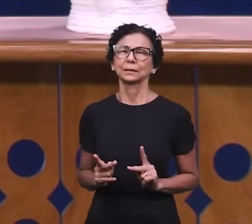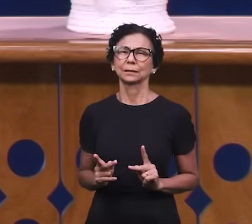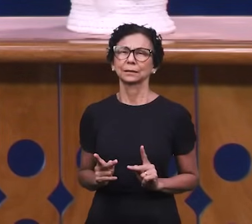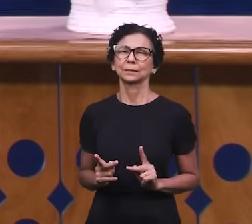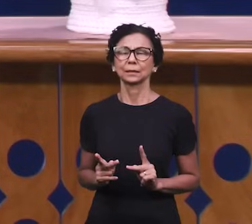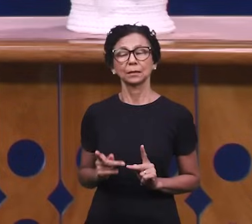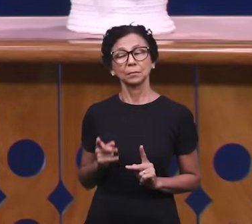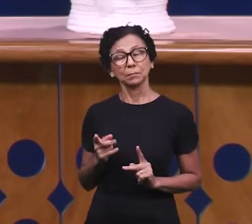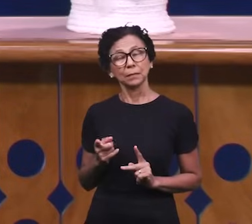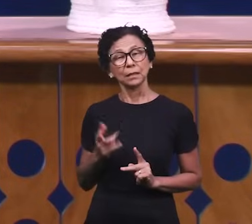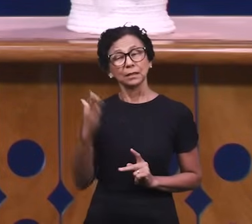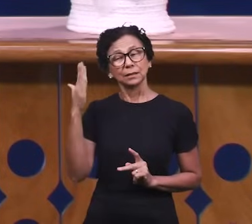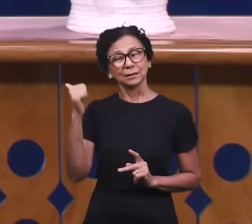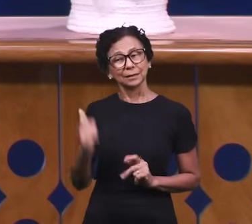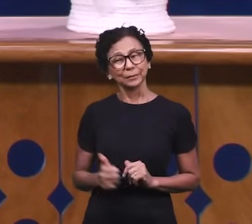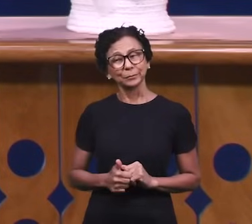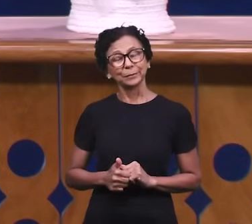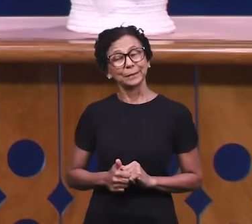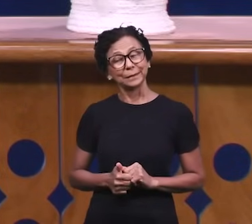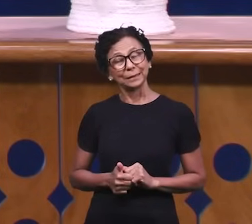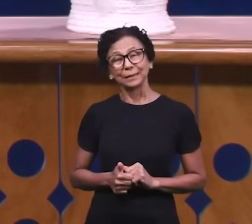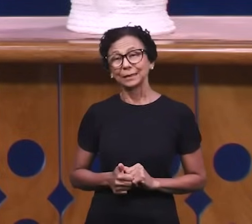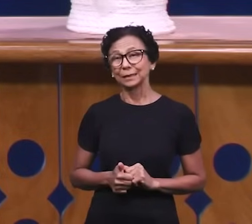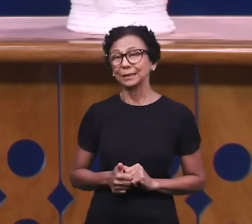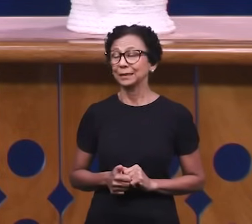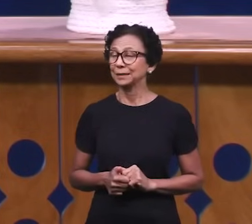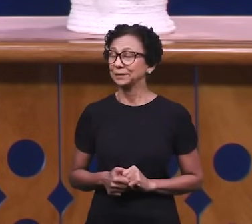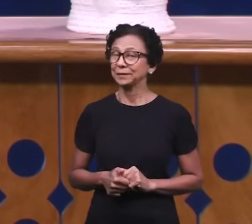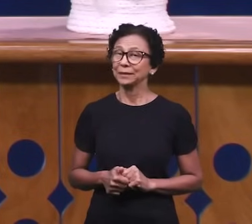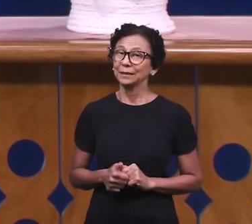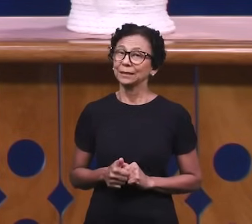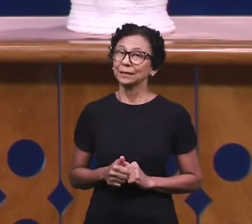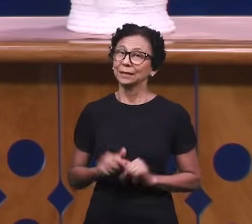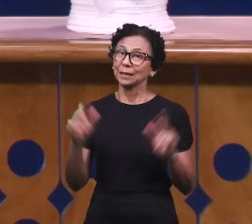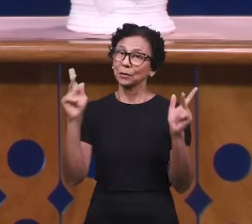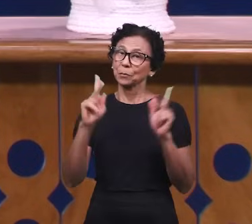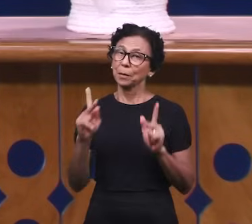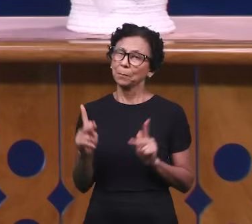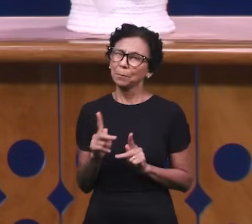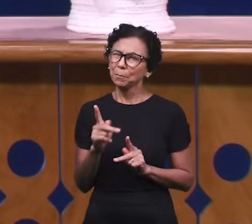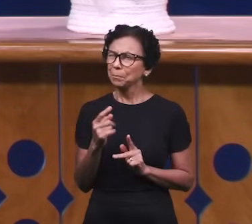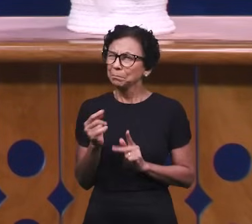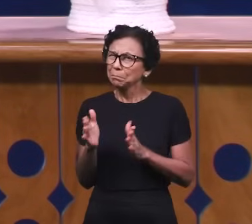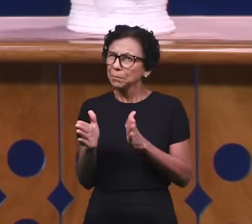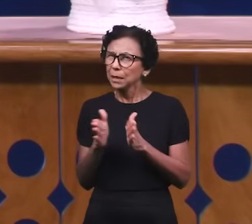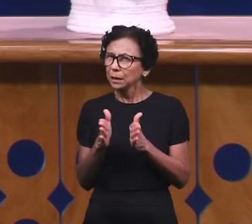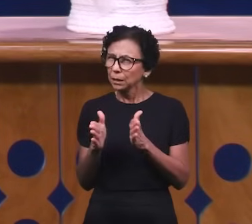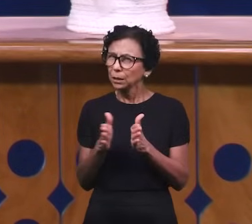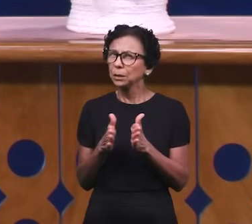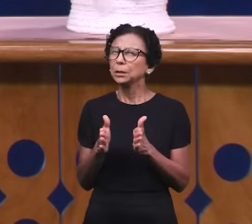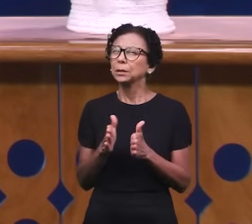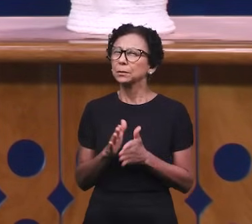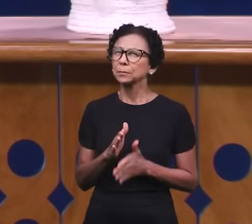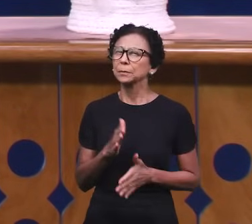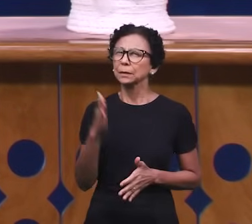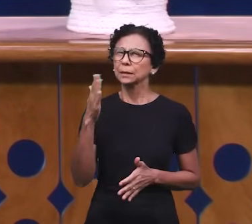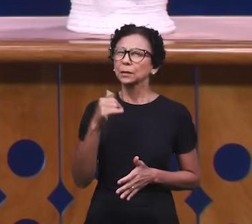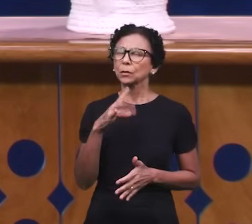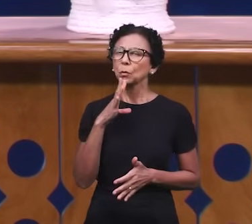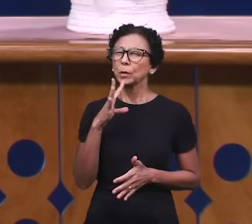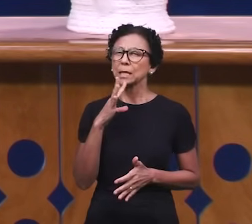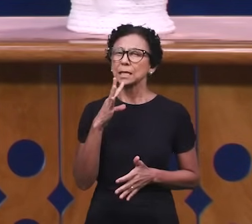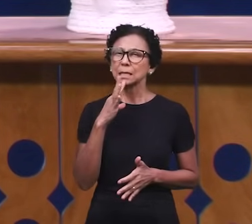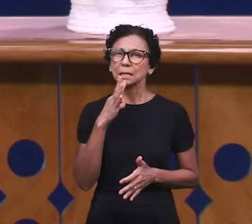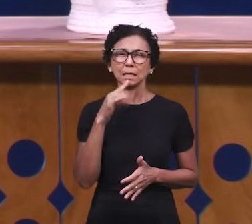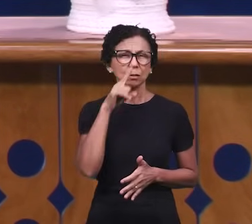que a paz que ele momentânea não era uma paz perene, não era uma paz que ia durar toda a vida, que ele sabia dos